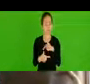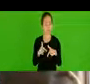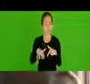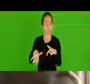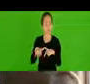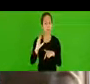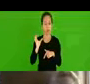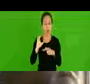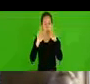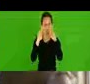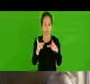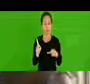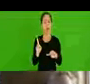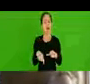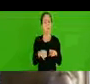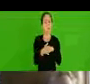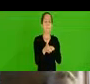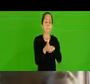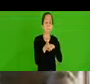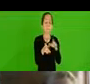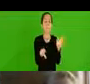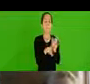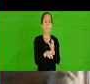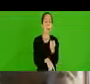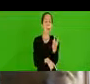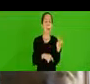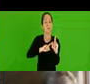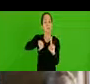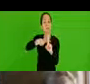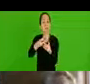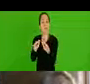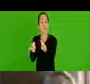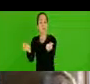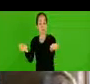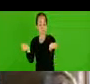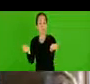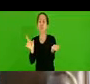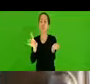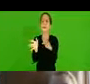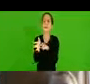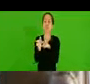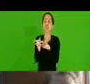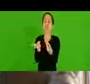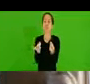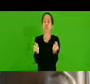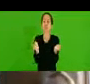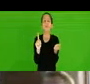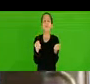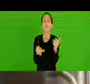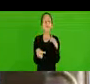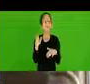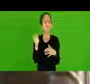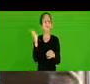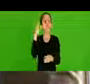quantitativa, não é? Não só estritamente pesquisa qualitativa, depende da abordagem